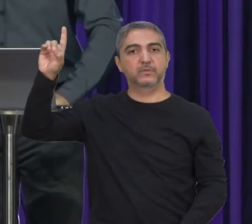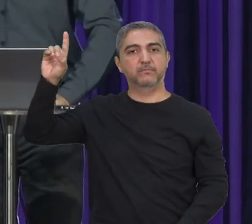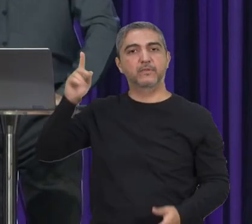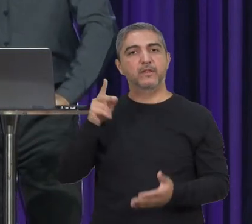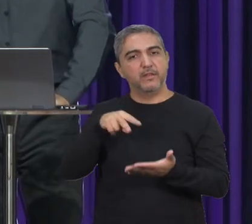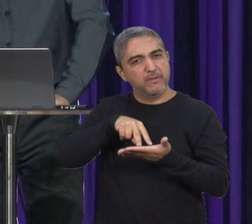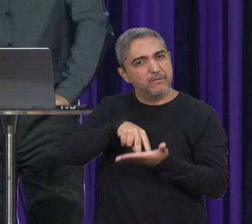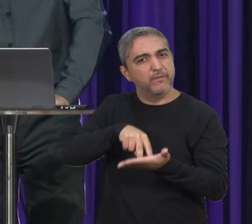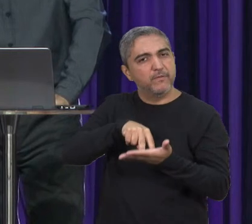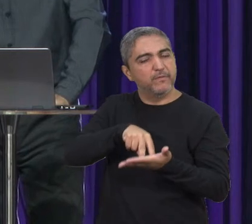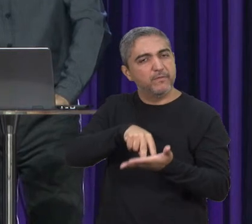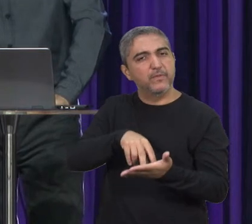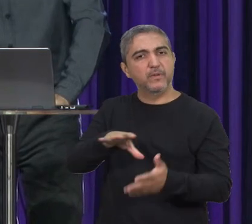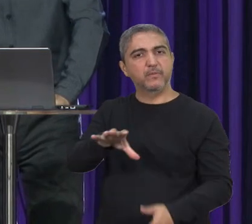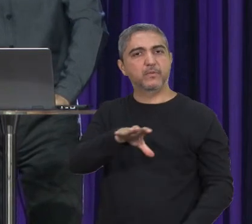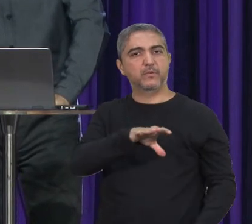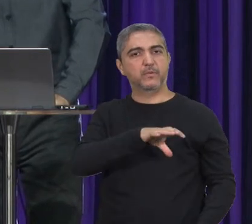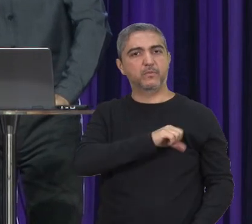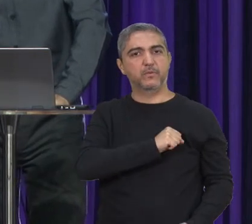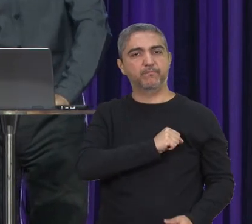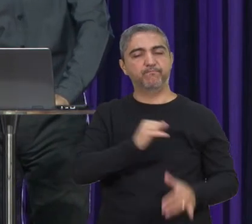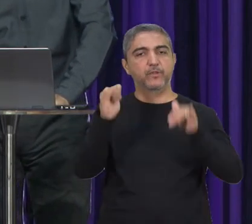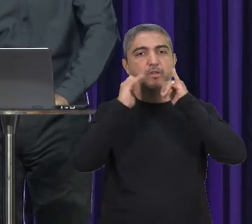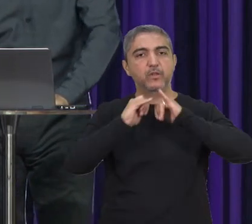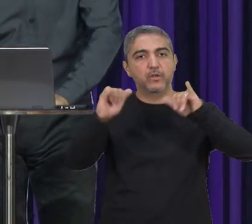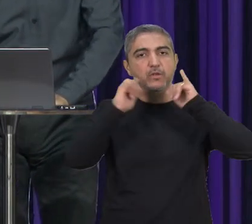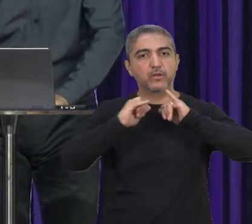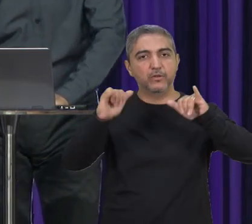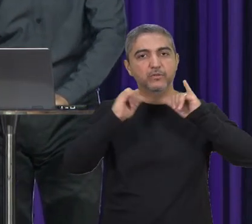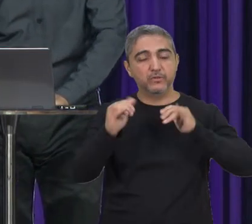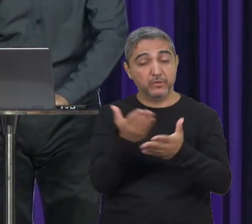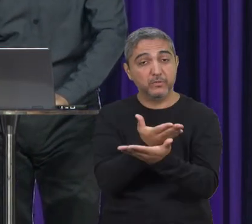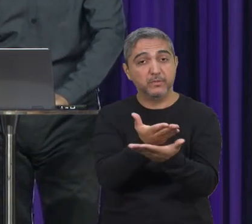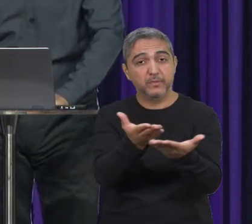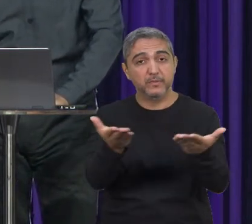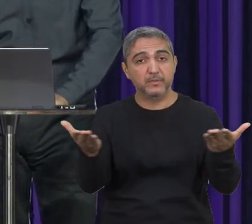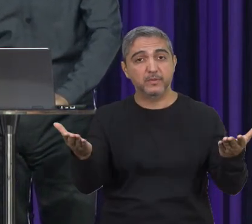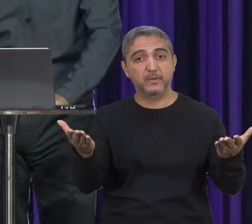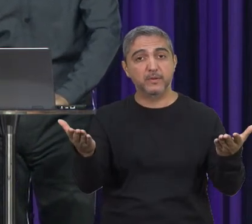Eu lhes disse essas coisas para que fiquem repletos da minha alegria.